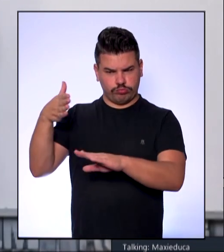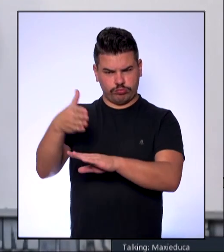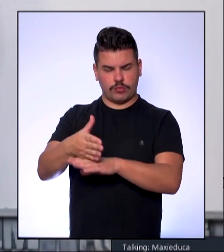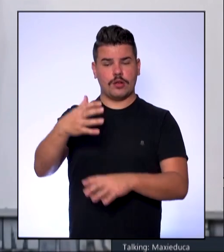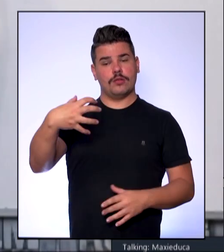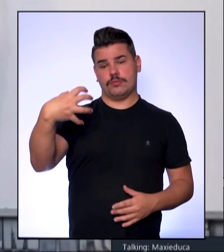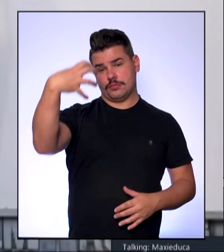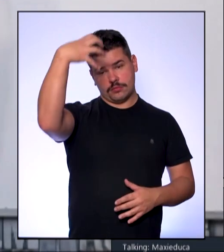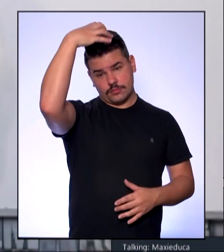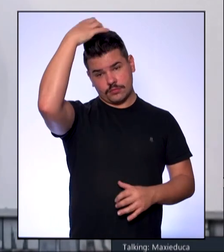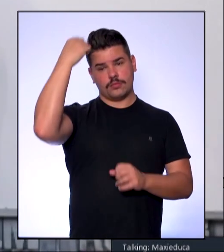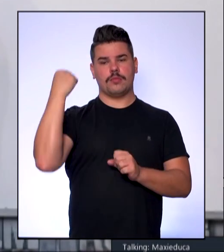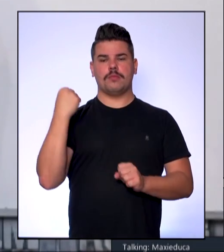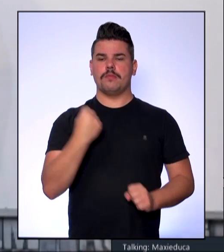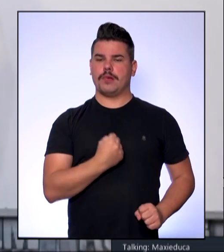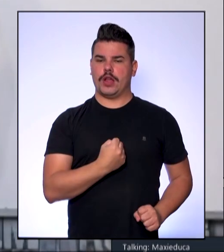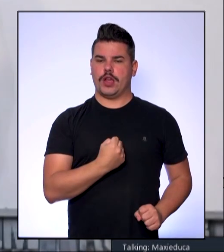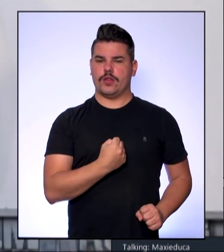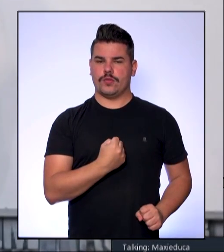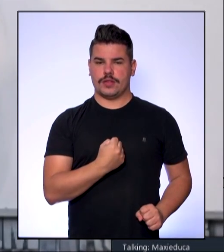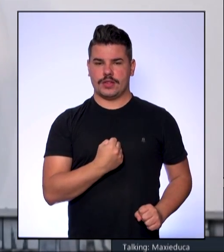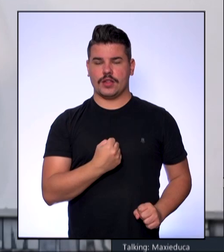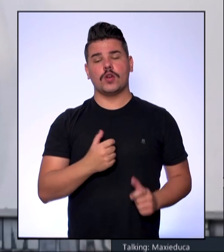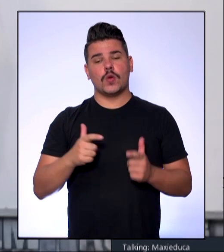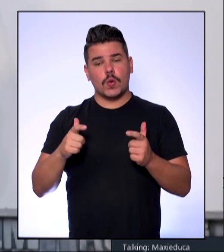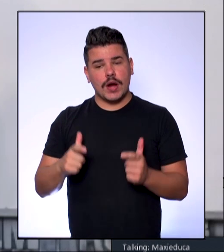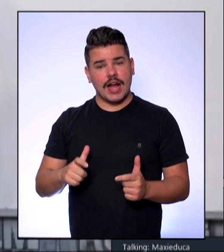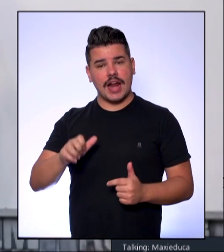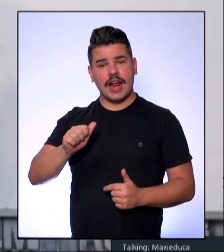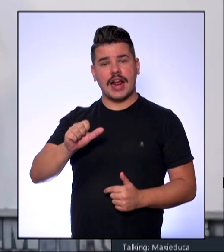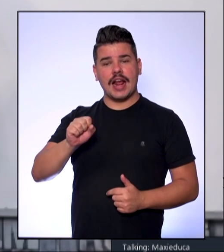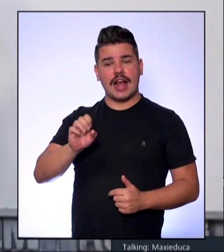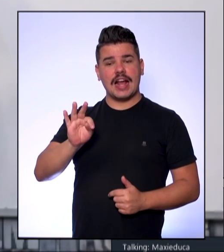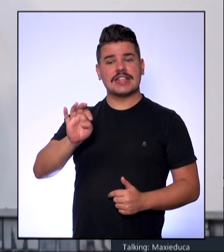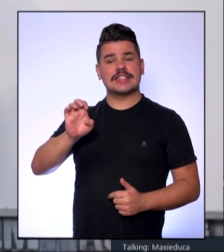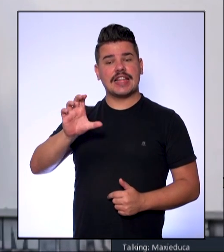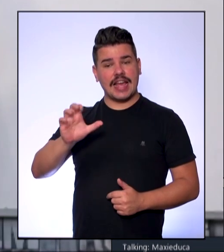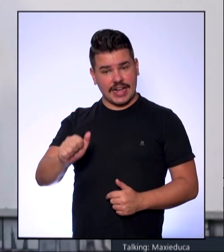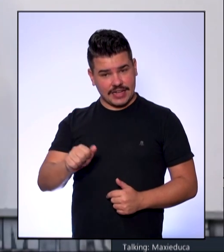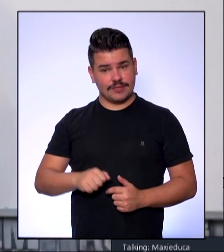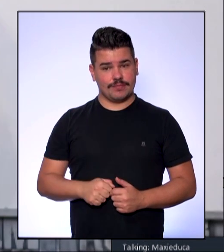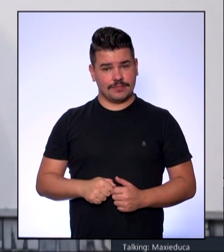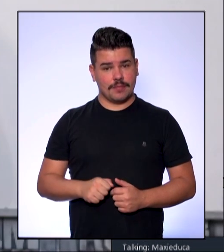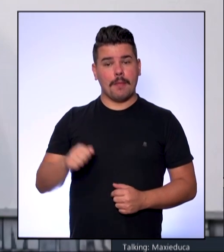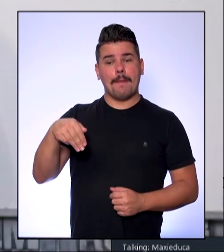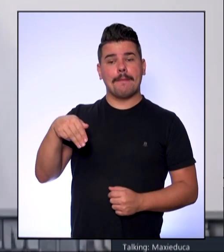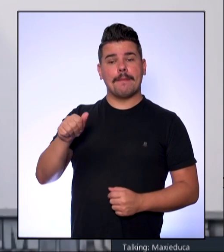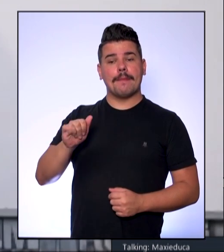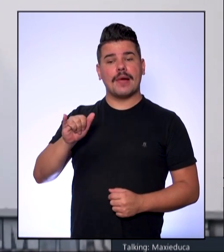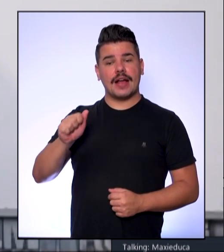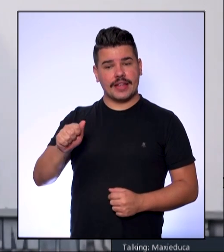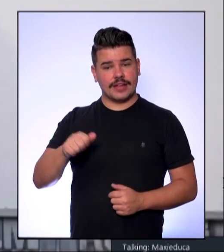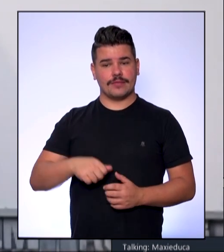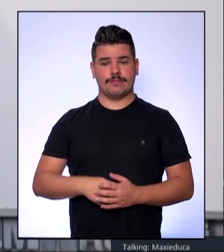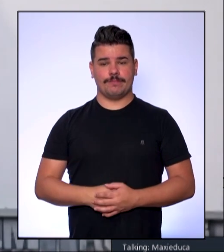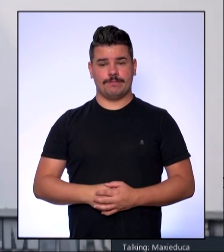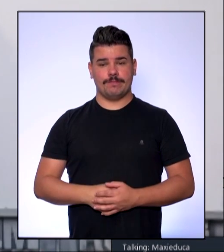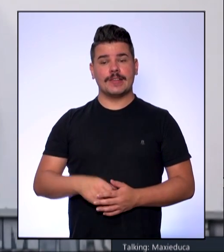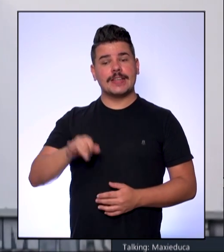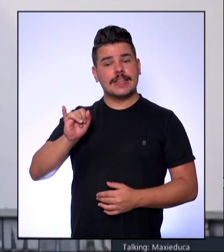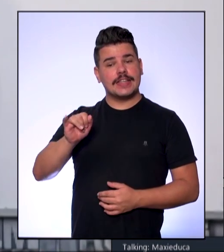Eu tenho o Azteca, eu tenho o Maia e eu tenho o Inca. Professor, o que